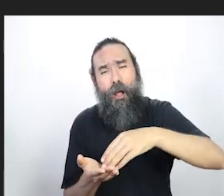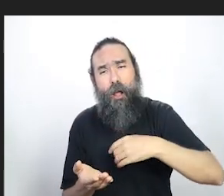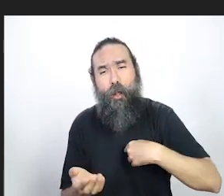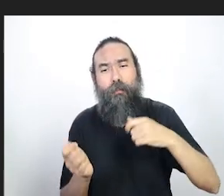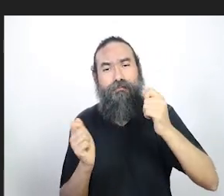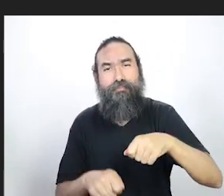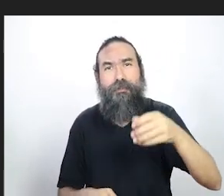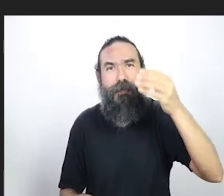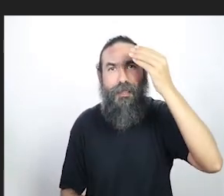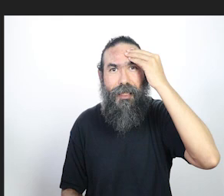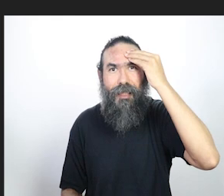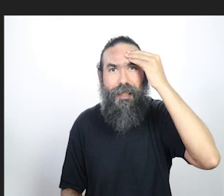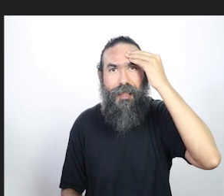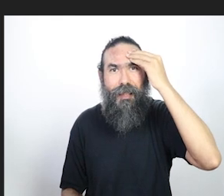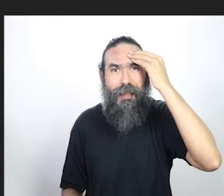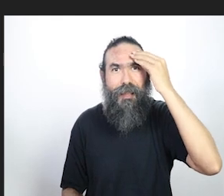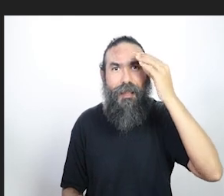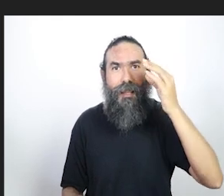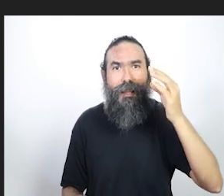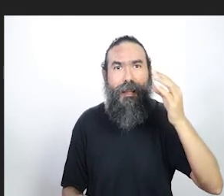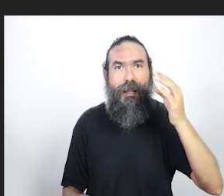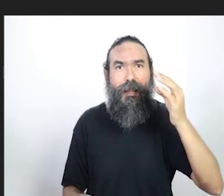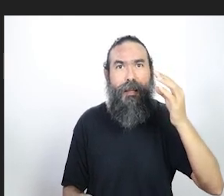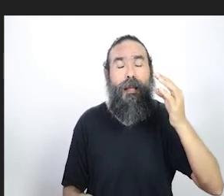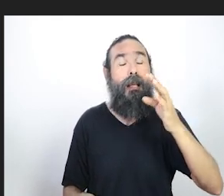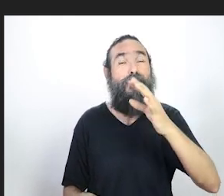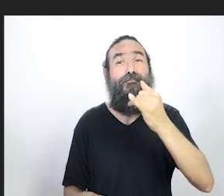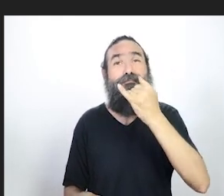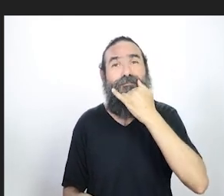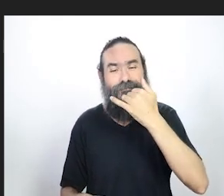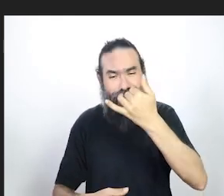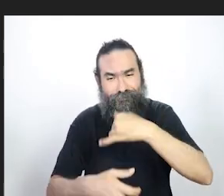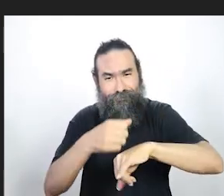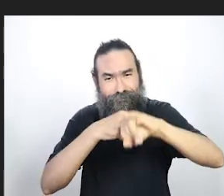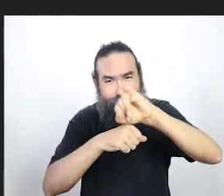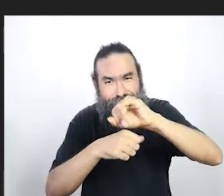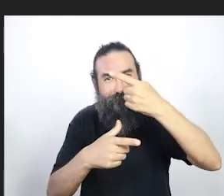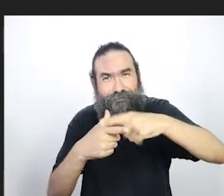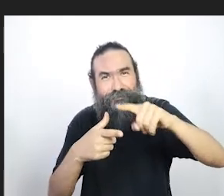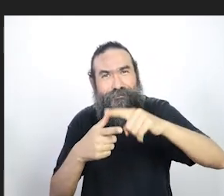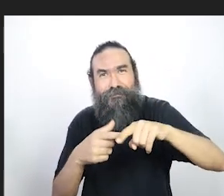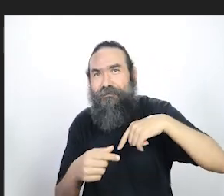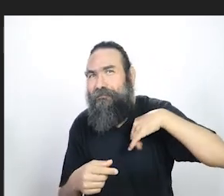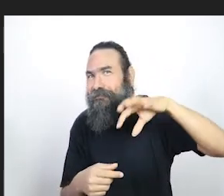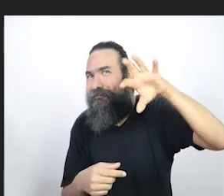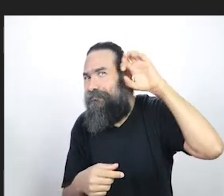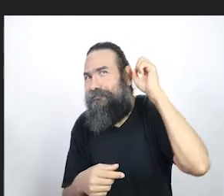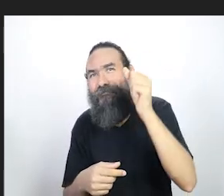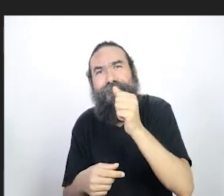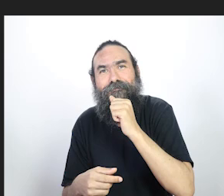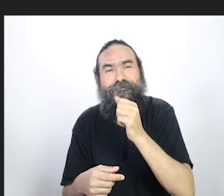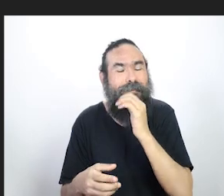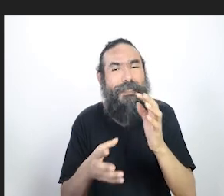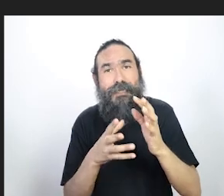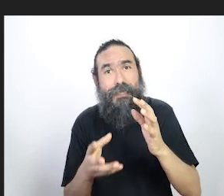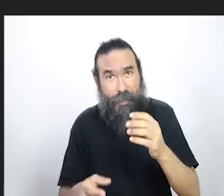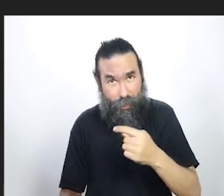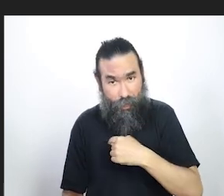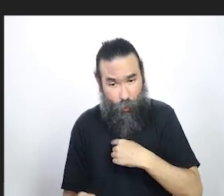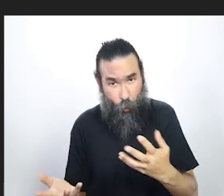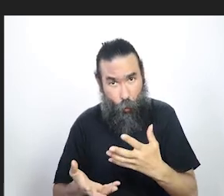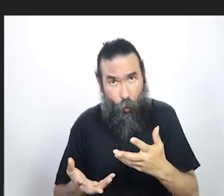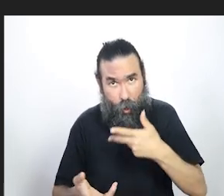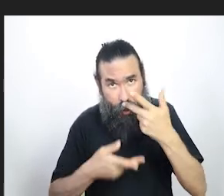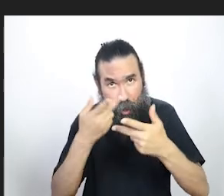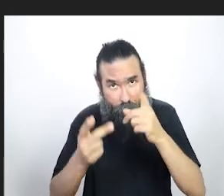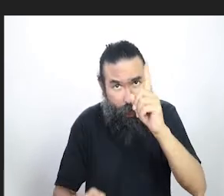entender. Nem eu estava conseguindo. Eu acho que era um problema de entrar e sair de novo. Como é? Chegou a minha